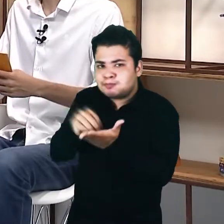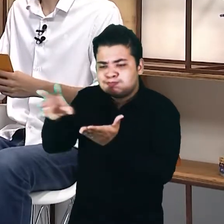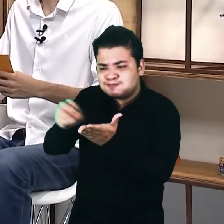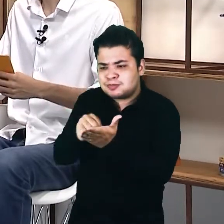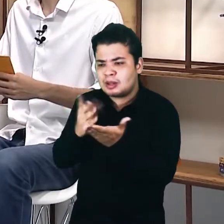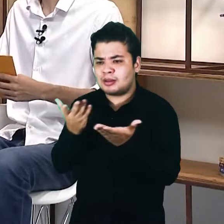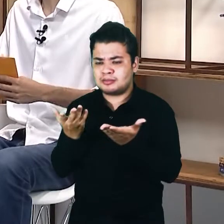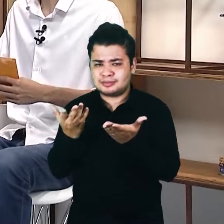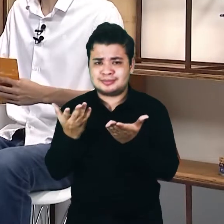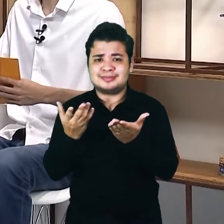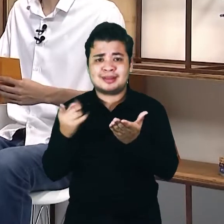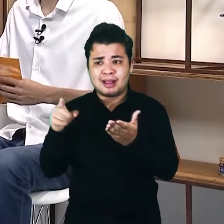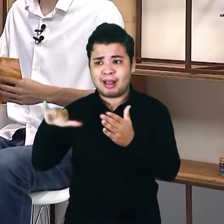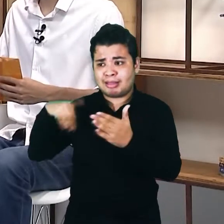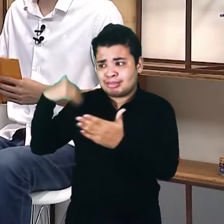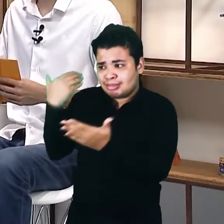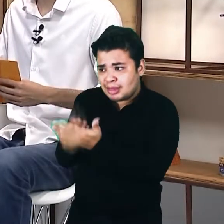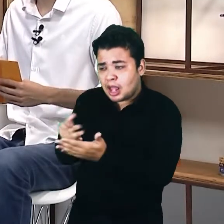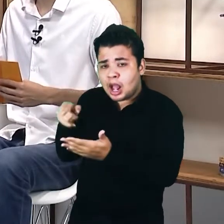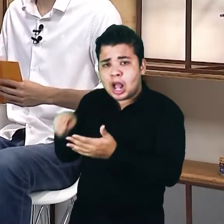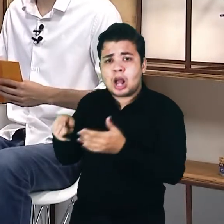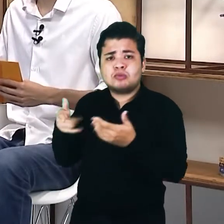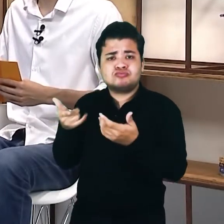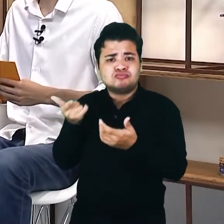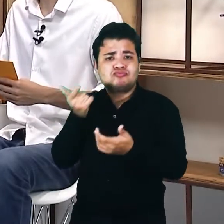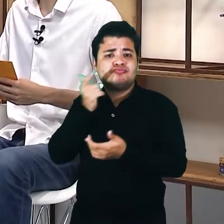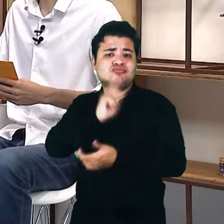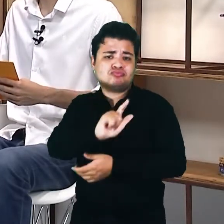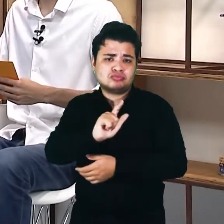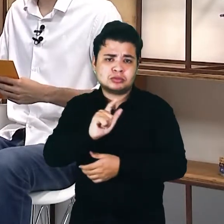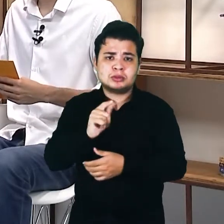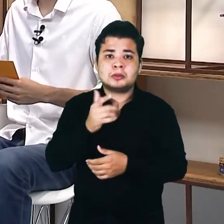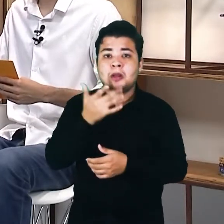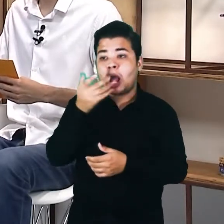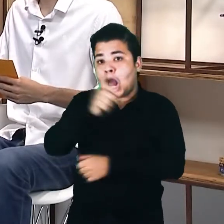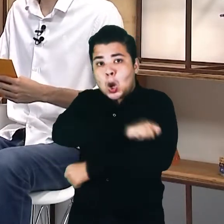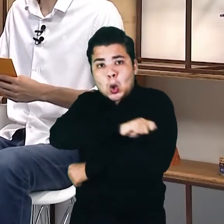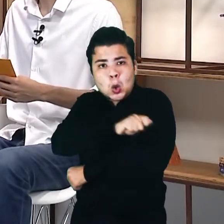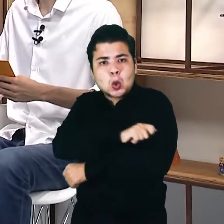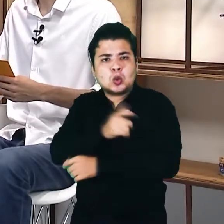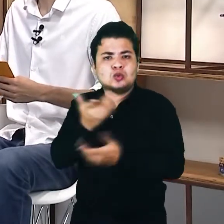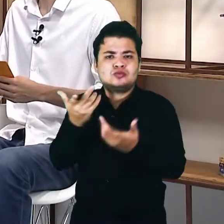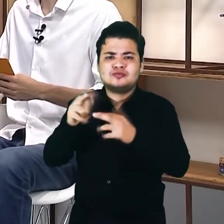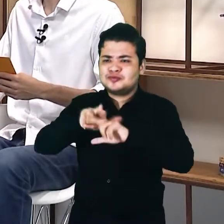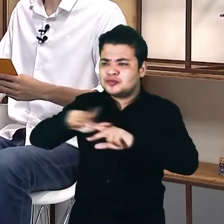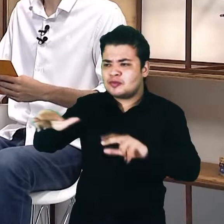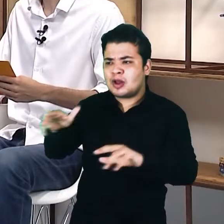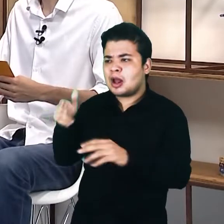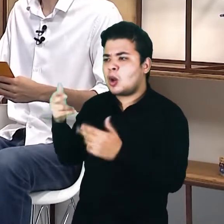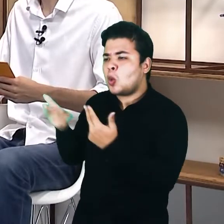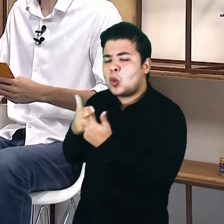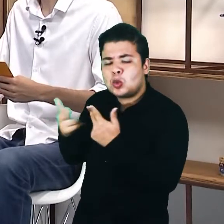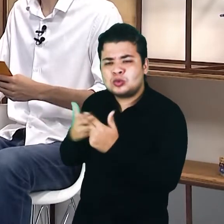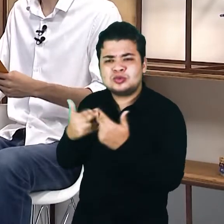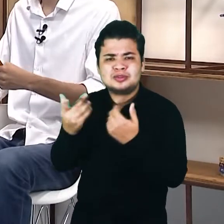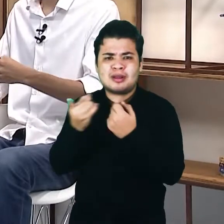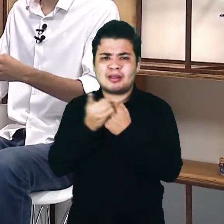o herbário continua servindo, né, para diferentes alunos defendendo tese de mestrado, de doutorado,